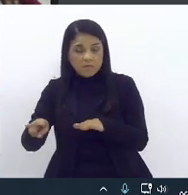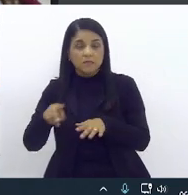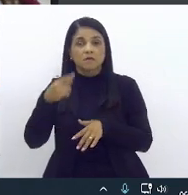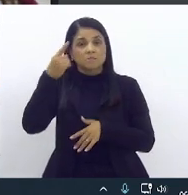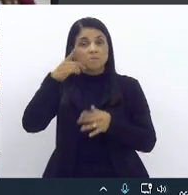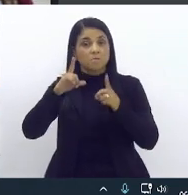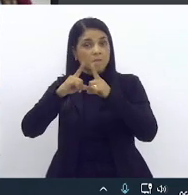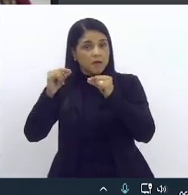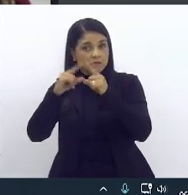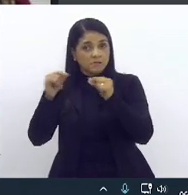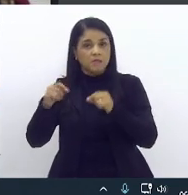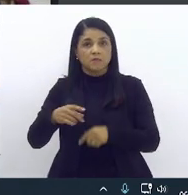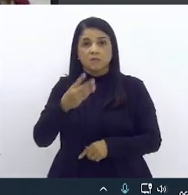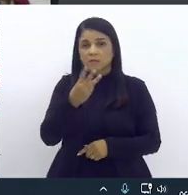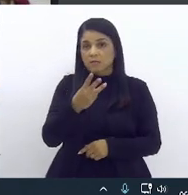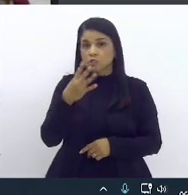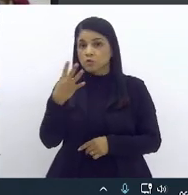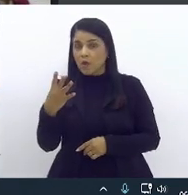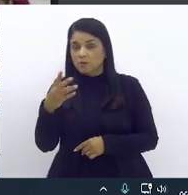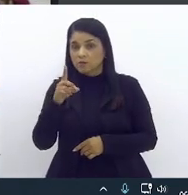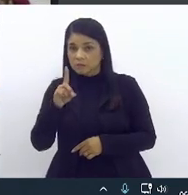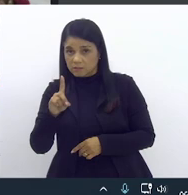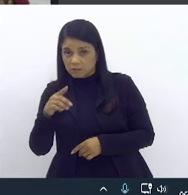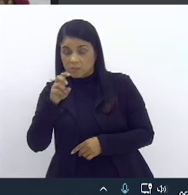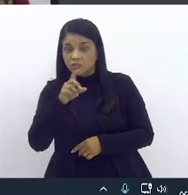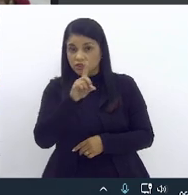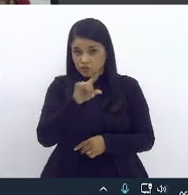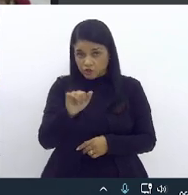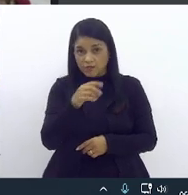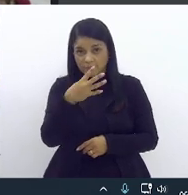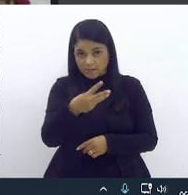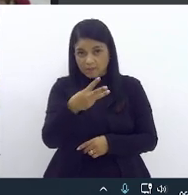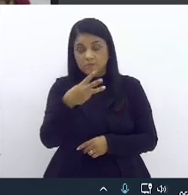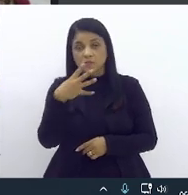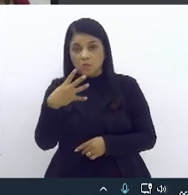5, acompanhando um encontro nacional